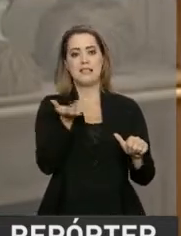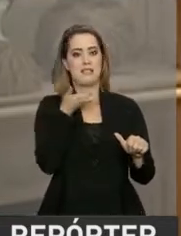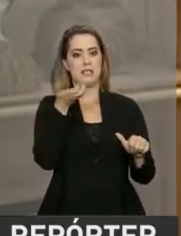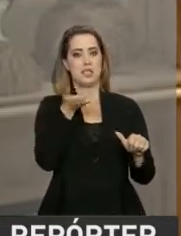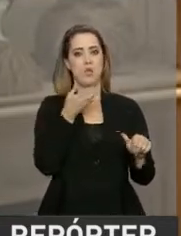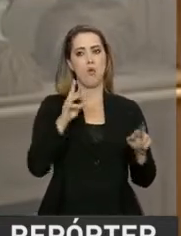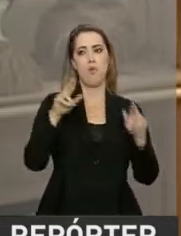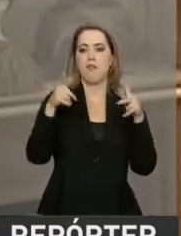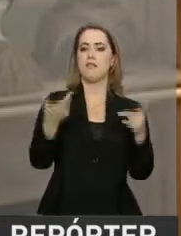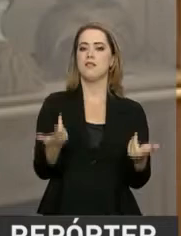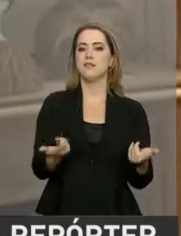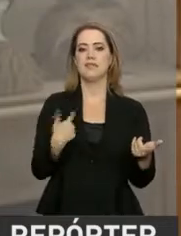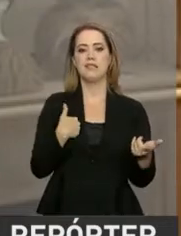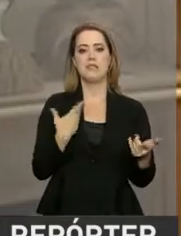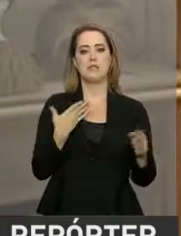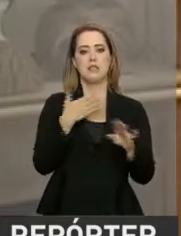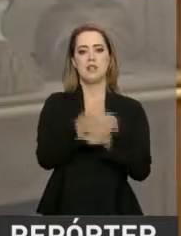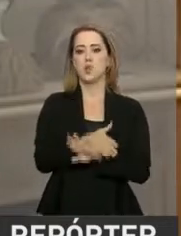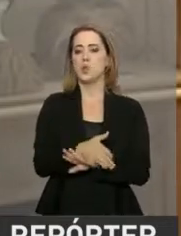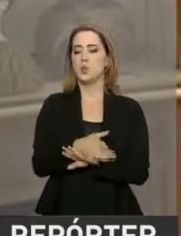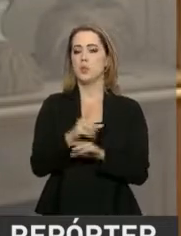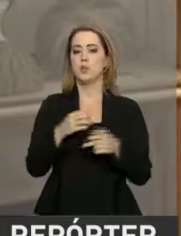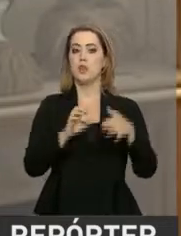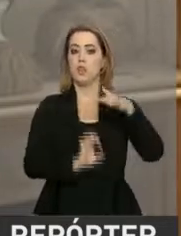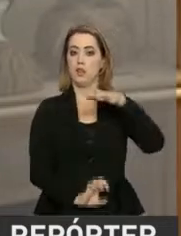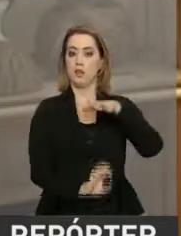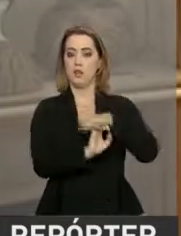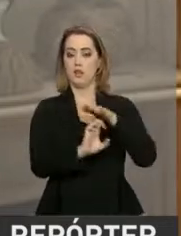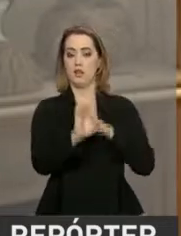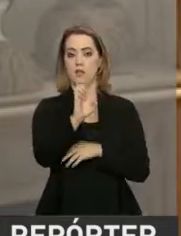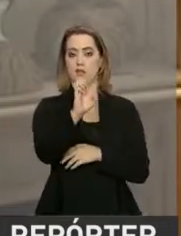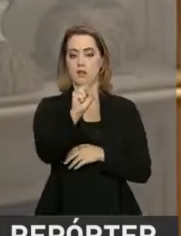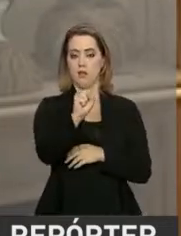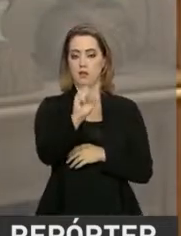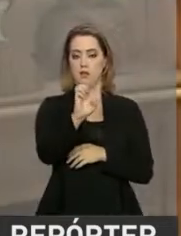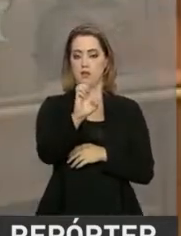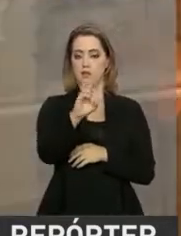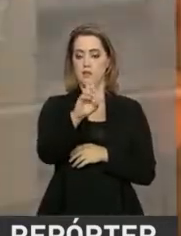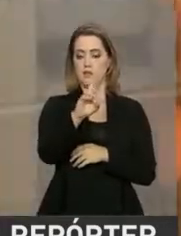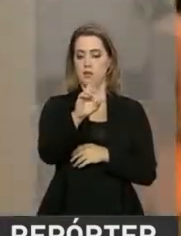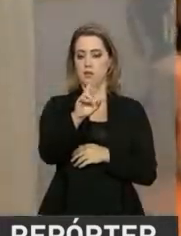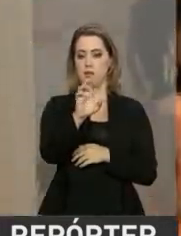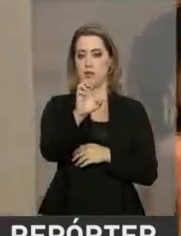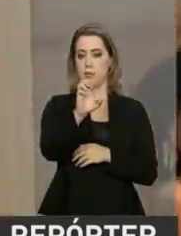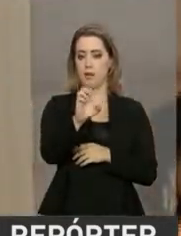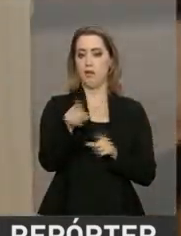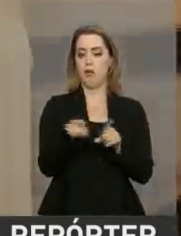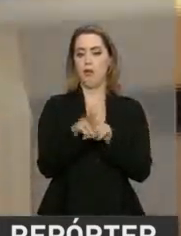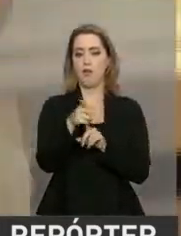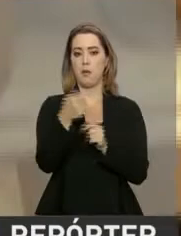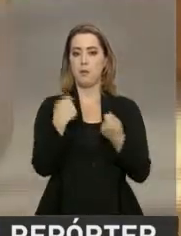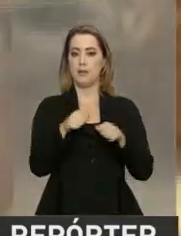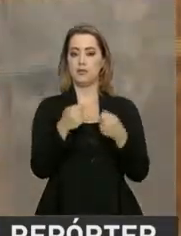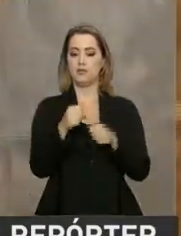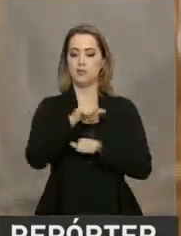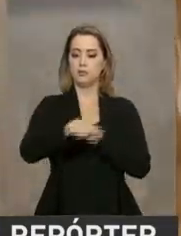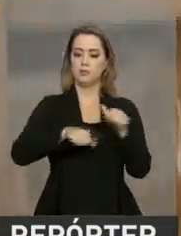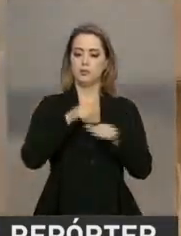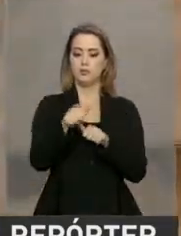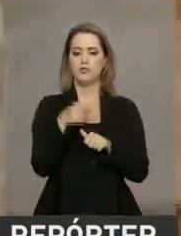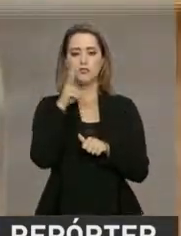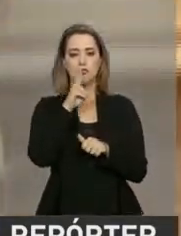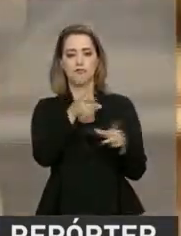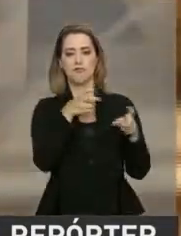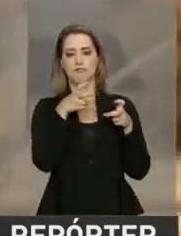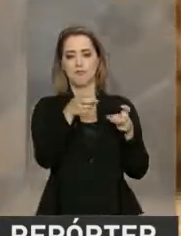uma coisa diferente, eu entrei no Sebrae e eles me ajudaram assim. Não, a gente tem que fazer alguma coisa que seja a cara da